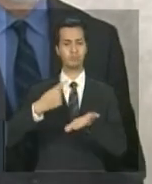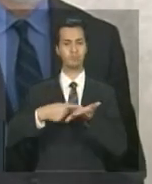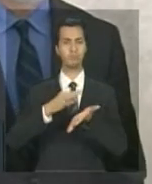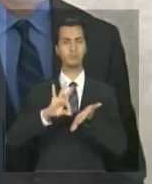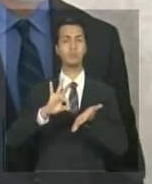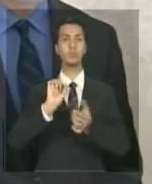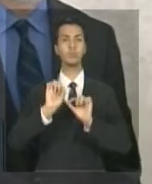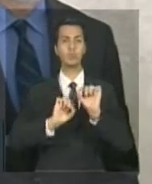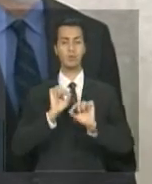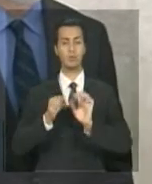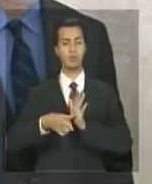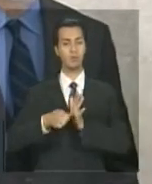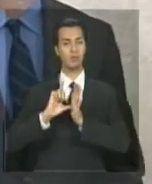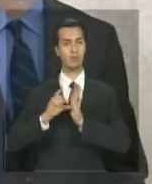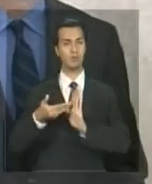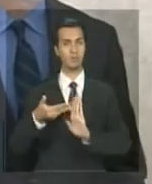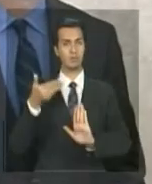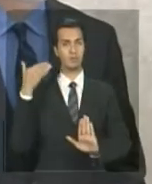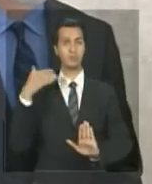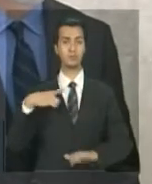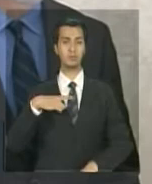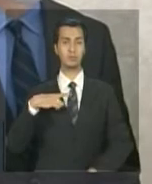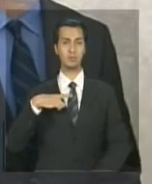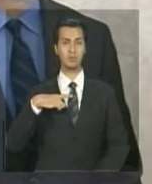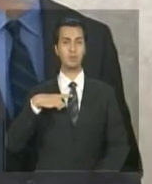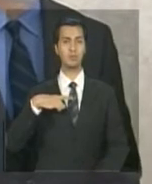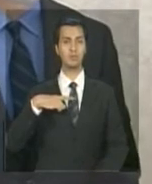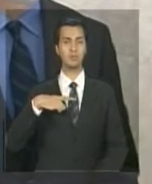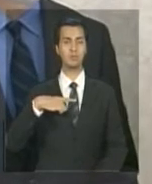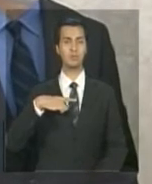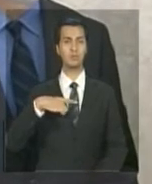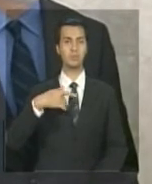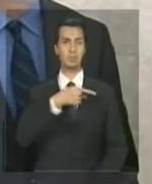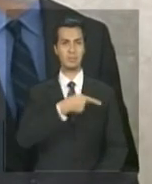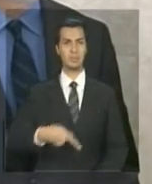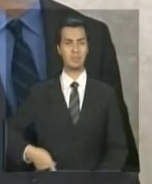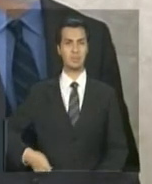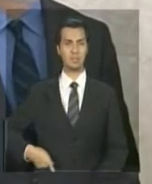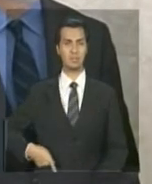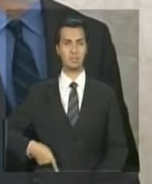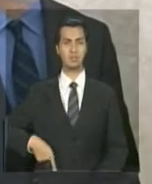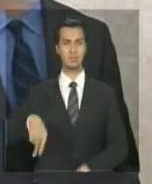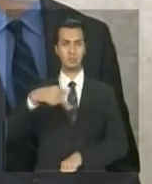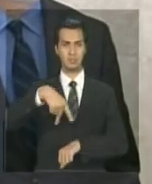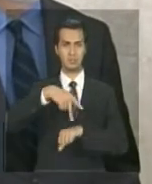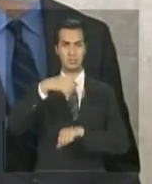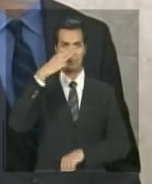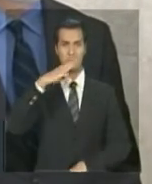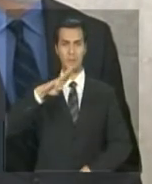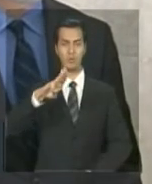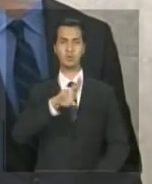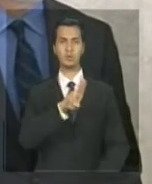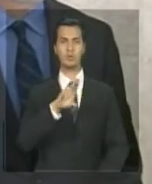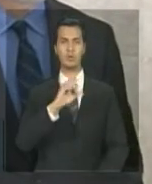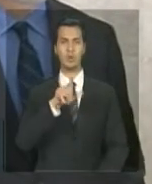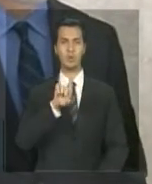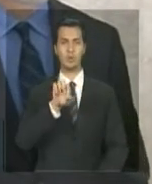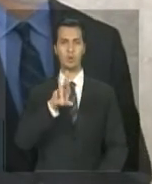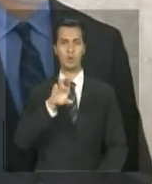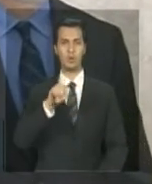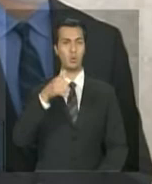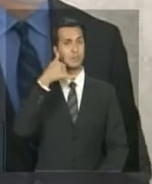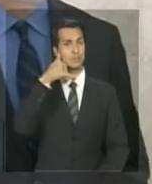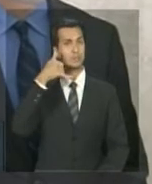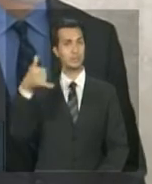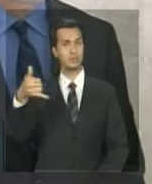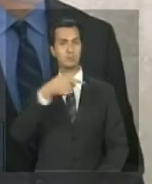pouco, presentes num telefonema que a presidenta Dilma recebeu do presidente Calderón do México,